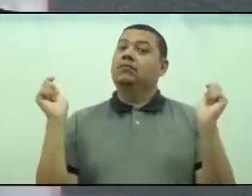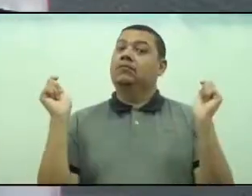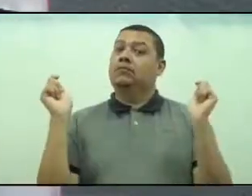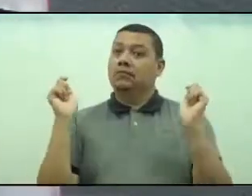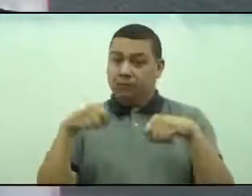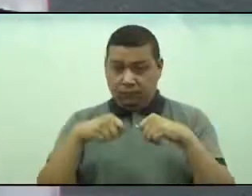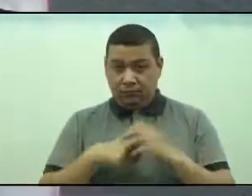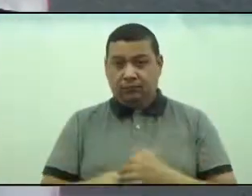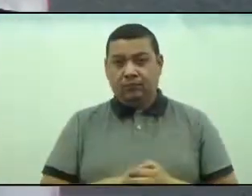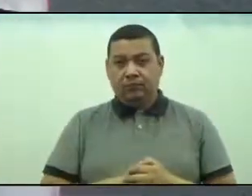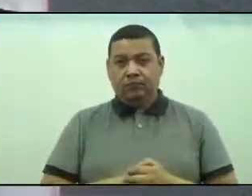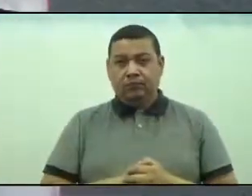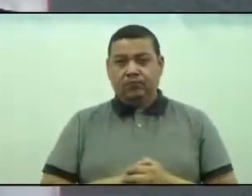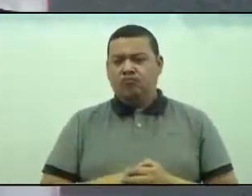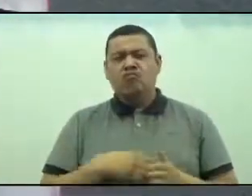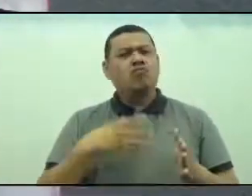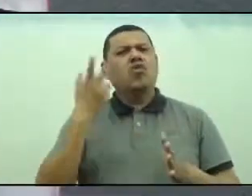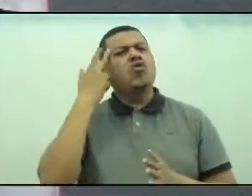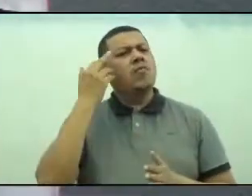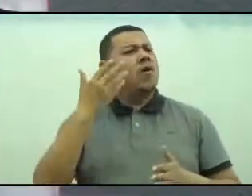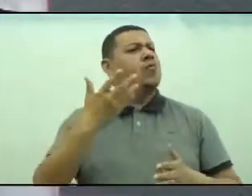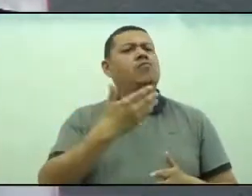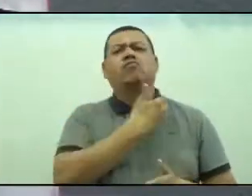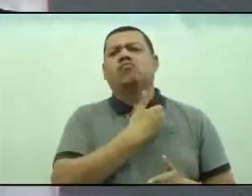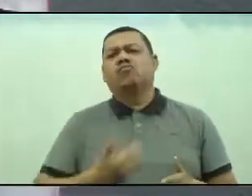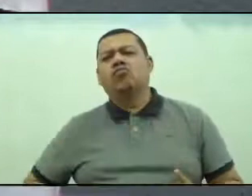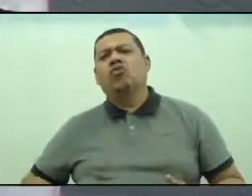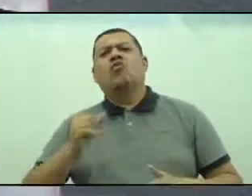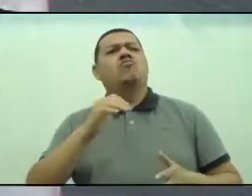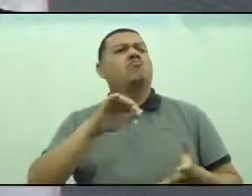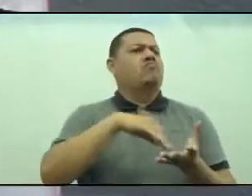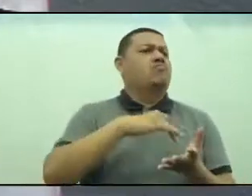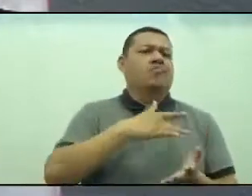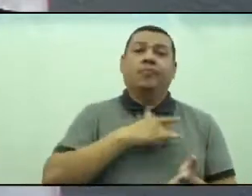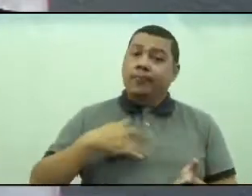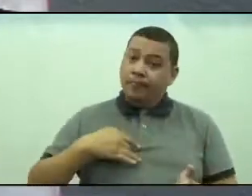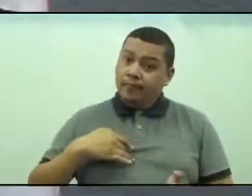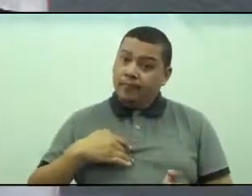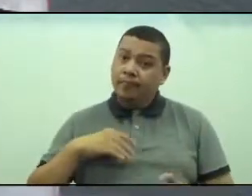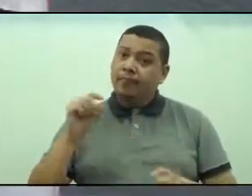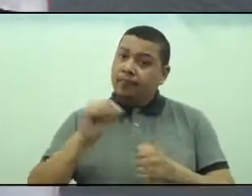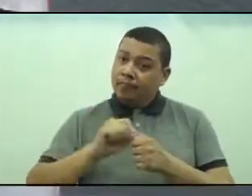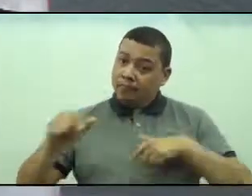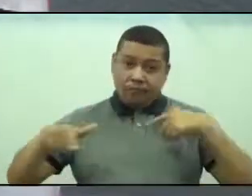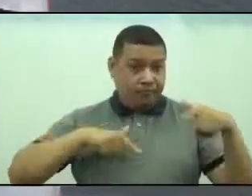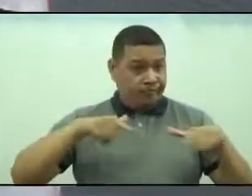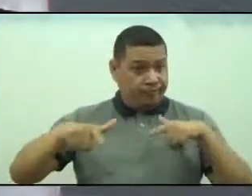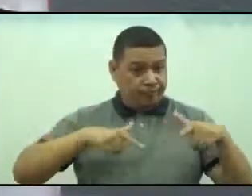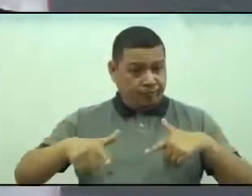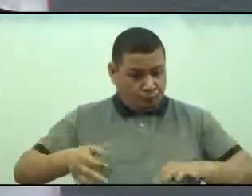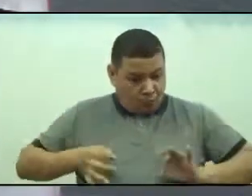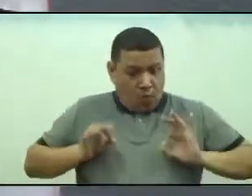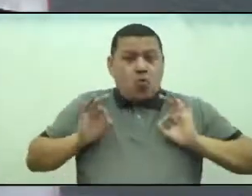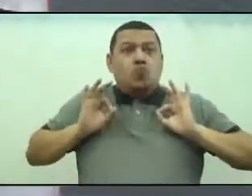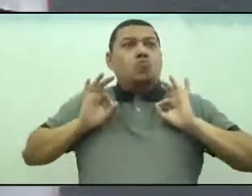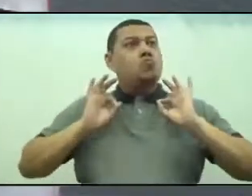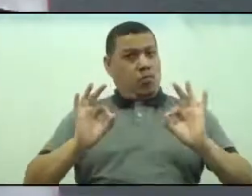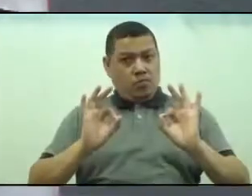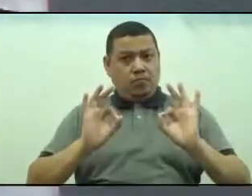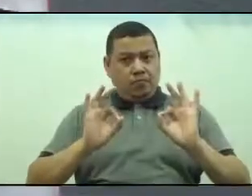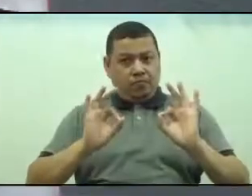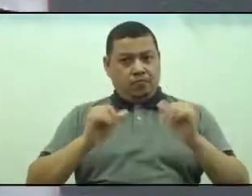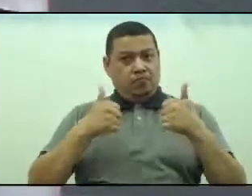seja o governador ou o secretário de saúde, de fazer um trabalho de excelência na saúde em relação ao euro. O que